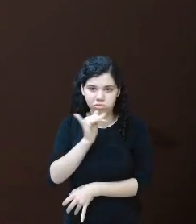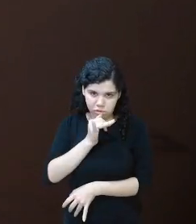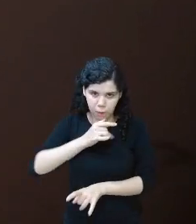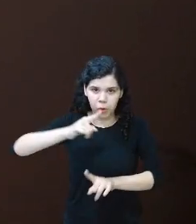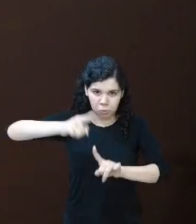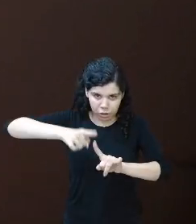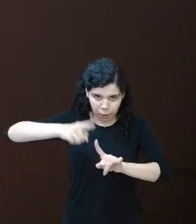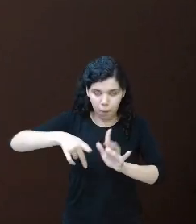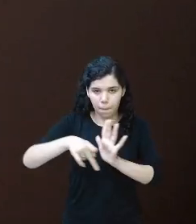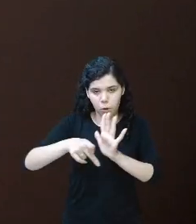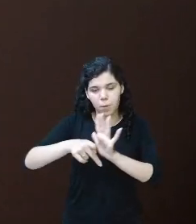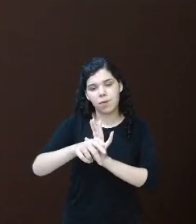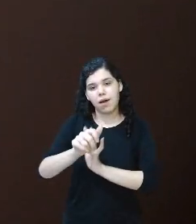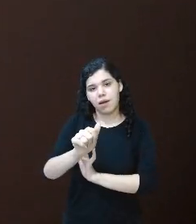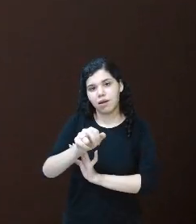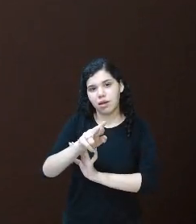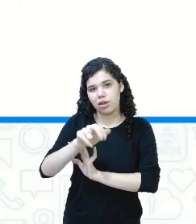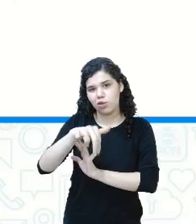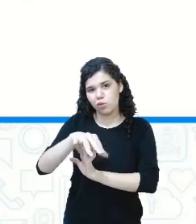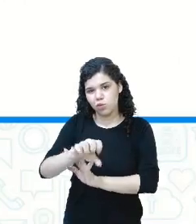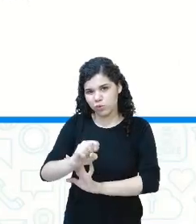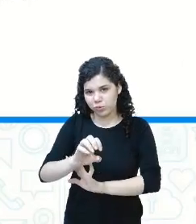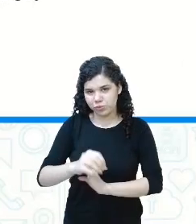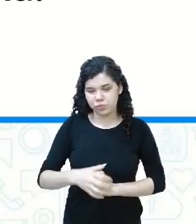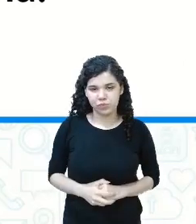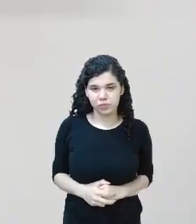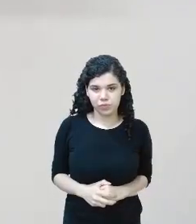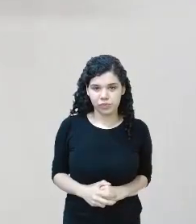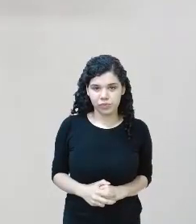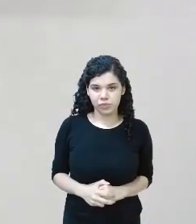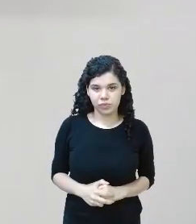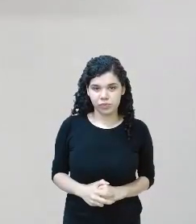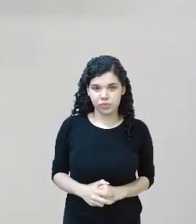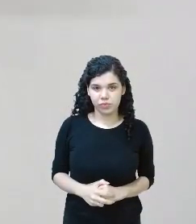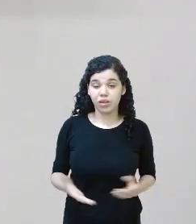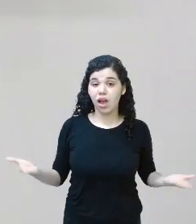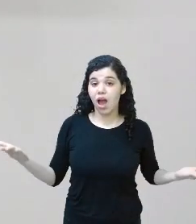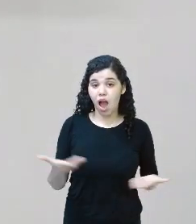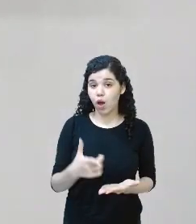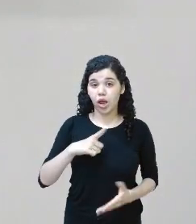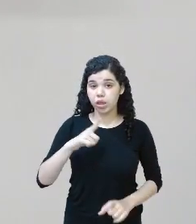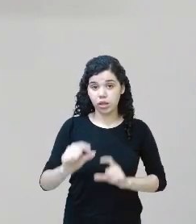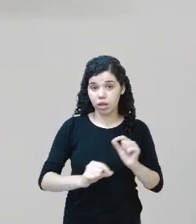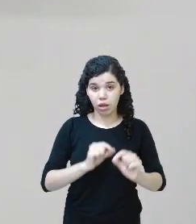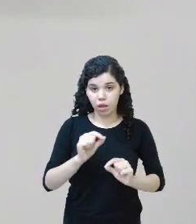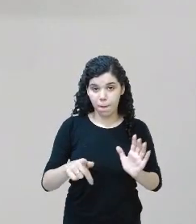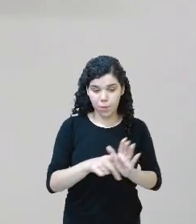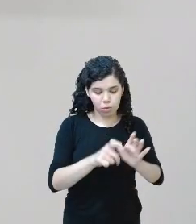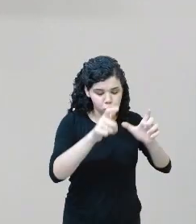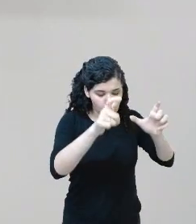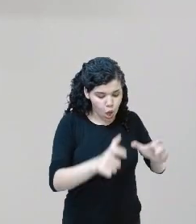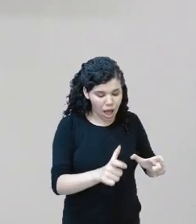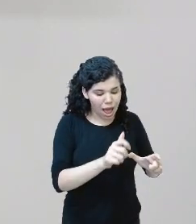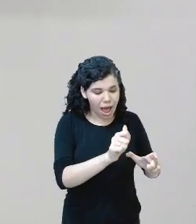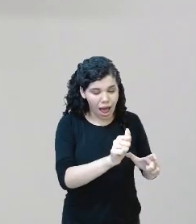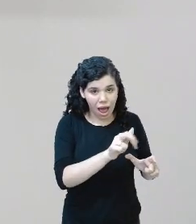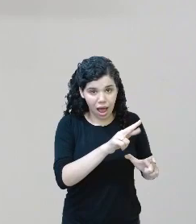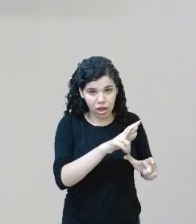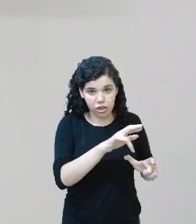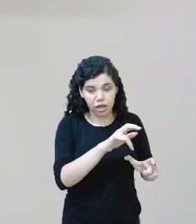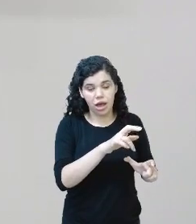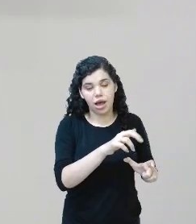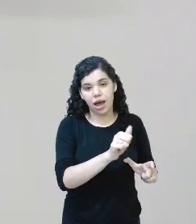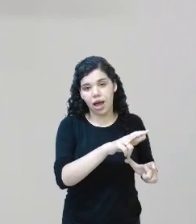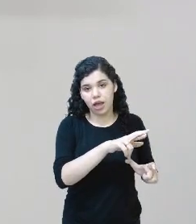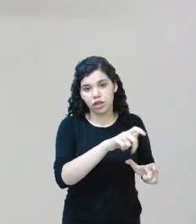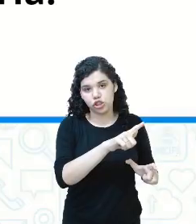de solo arenoso. Aqui a gente tem o solo argiloso. Ele retém mais água